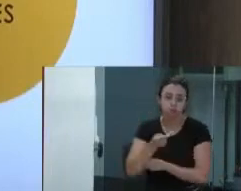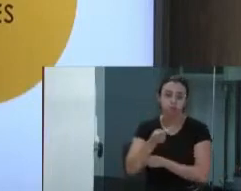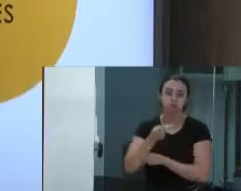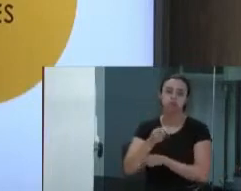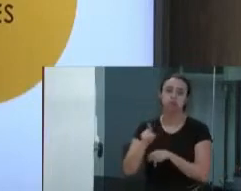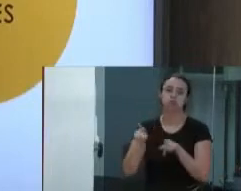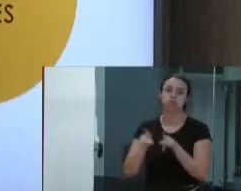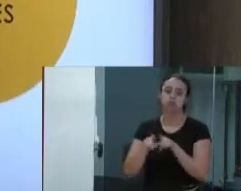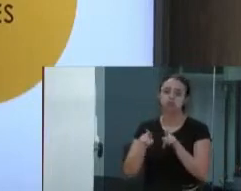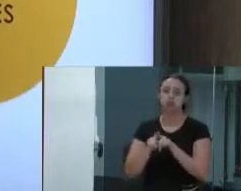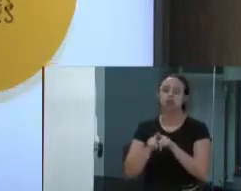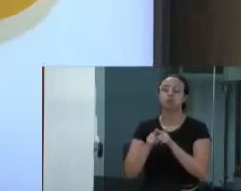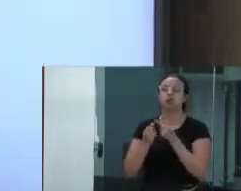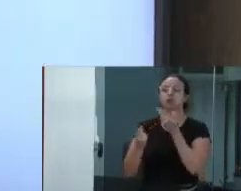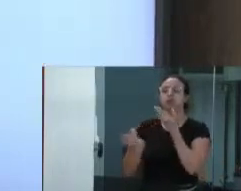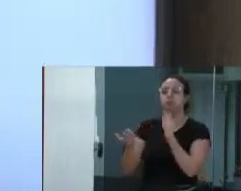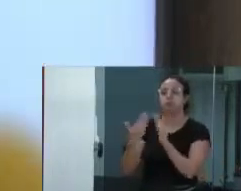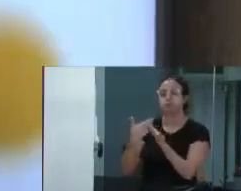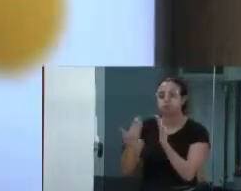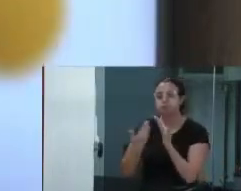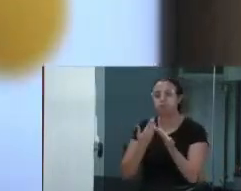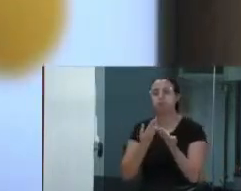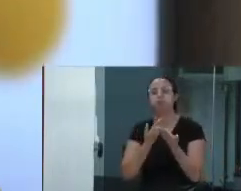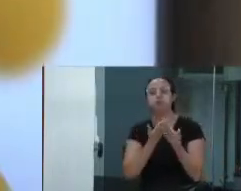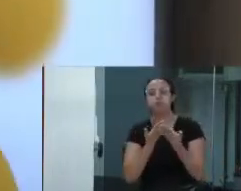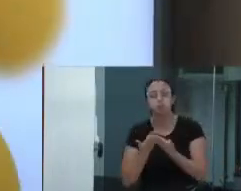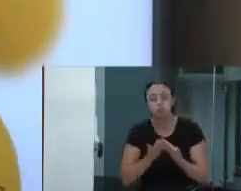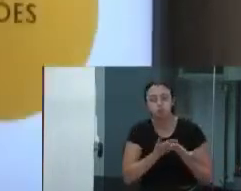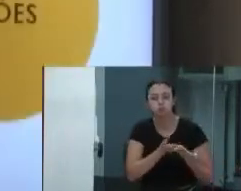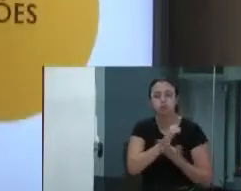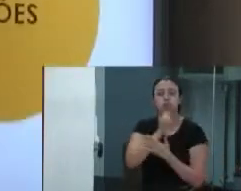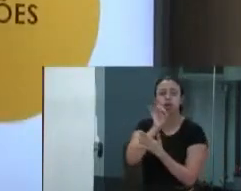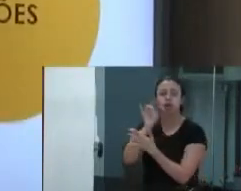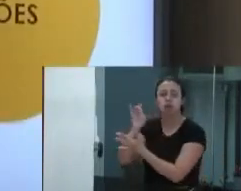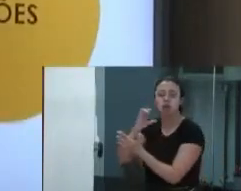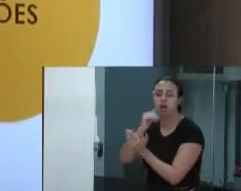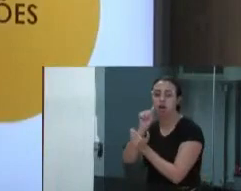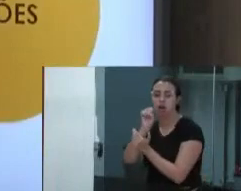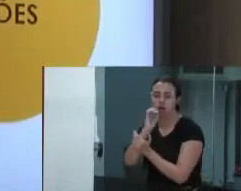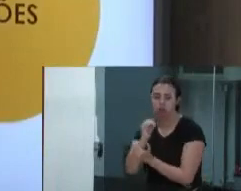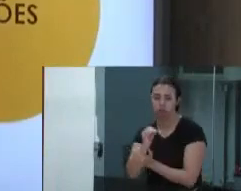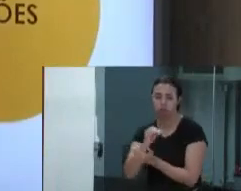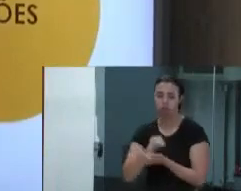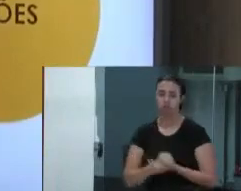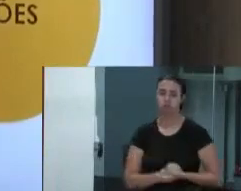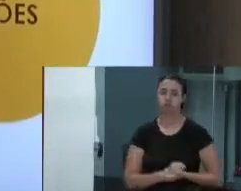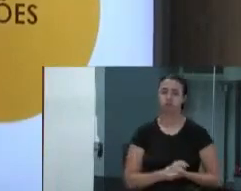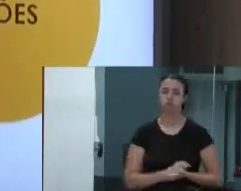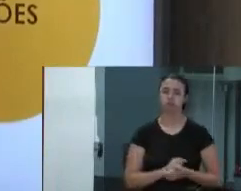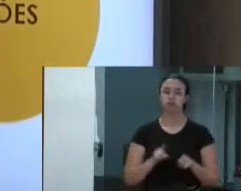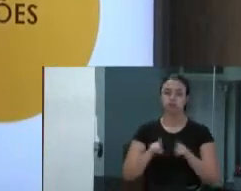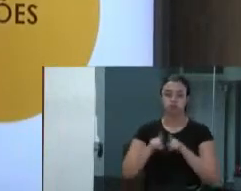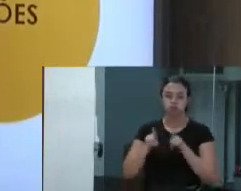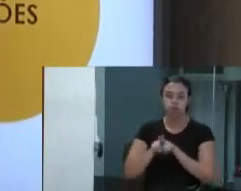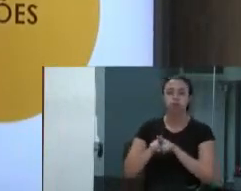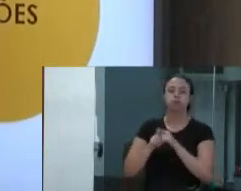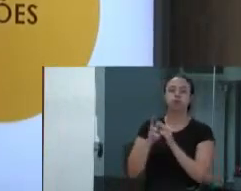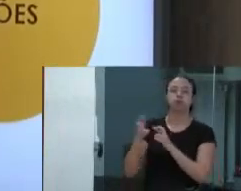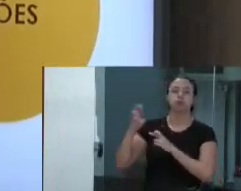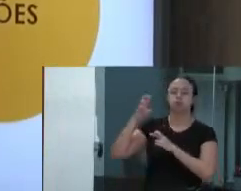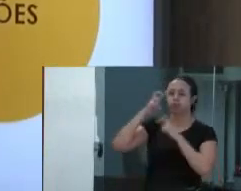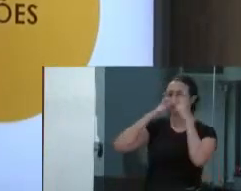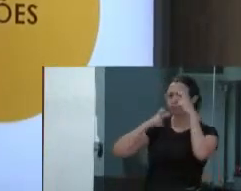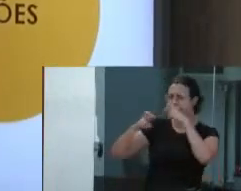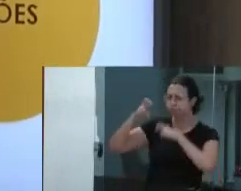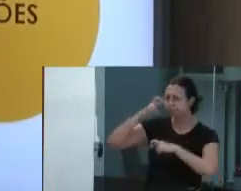as discussões dos casos, né, que chegam e que precisam de fortalecimento desses vínculos. As atividades, né, de monitoramento, então a